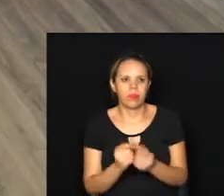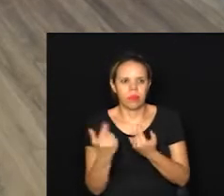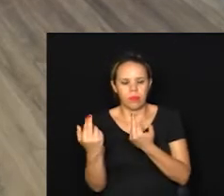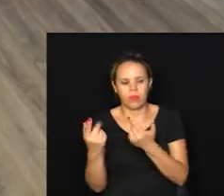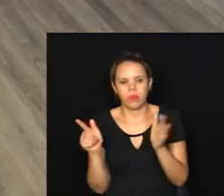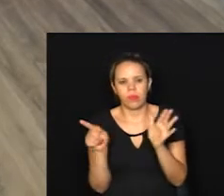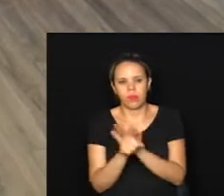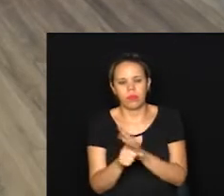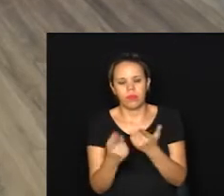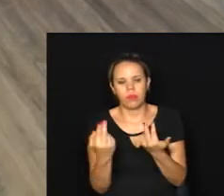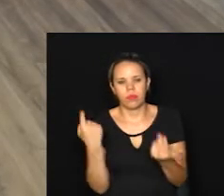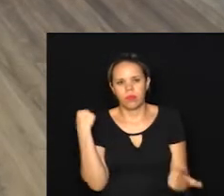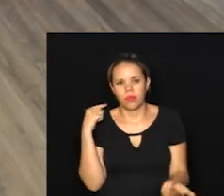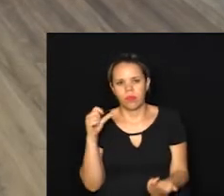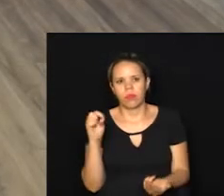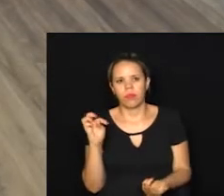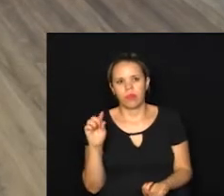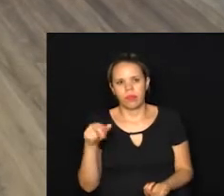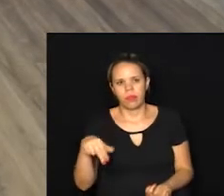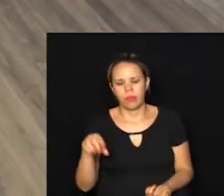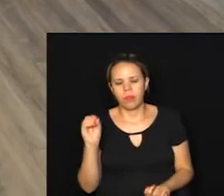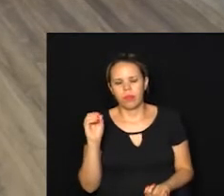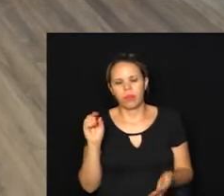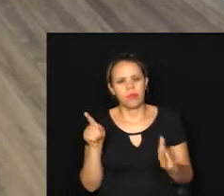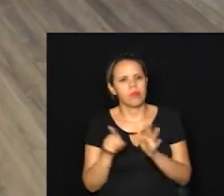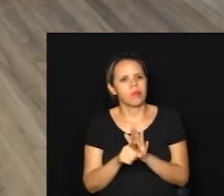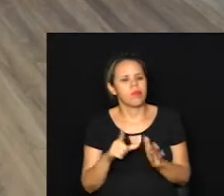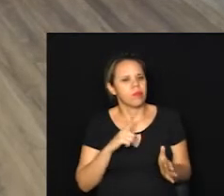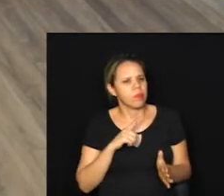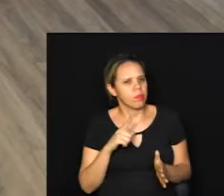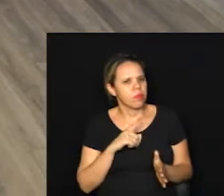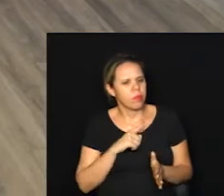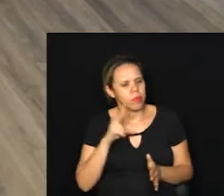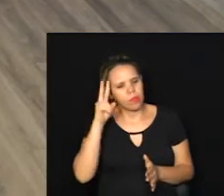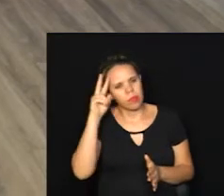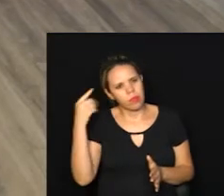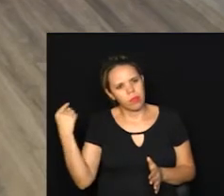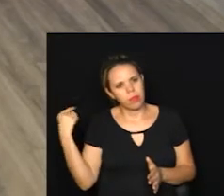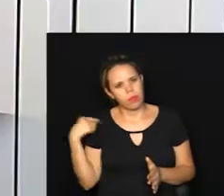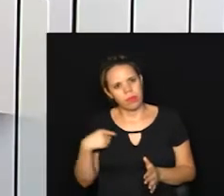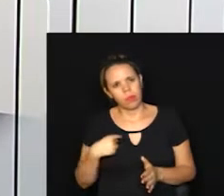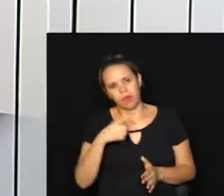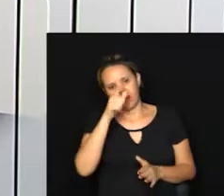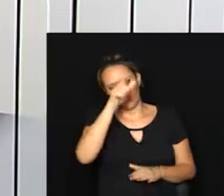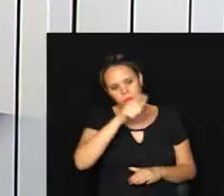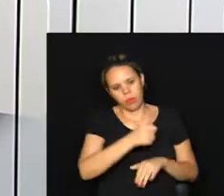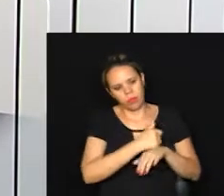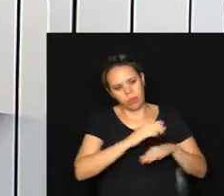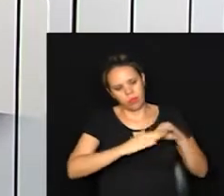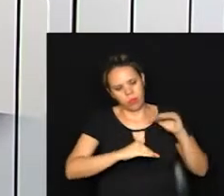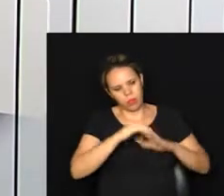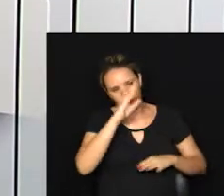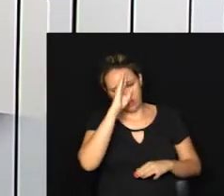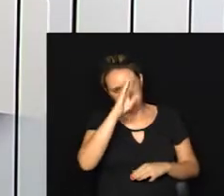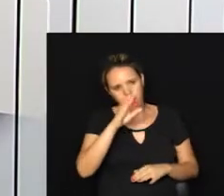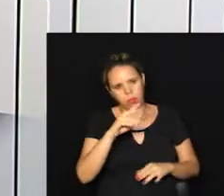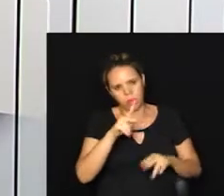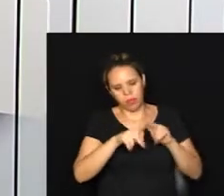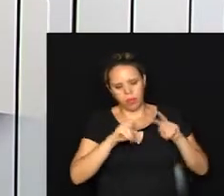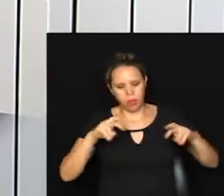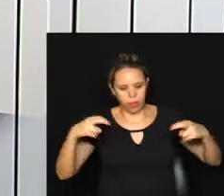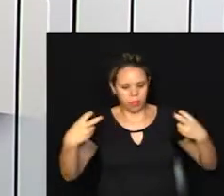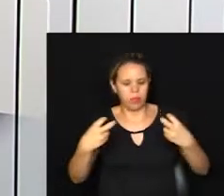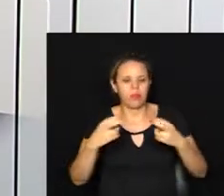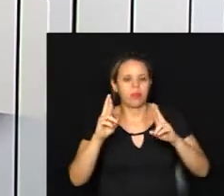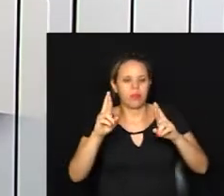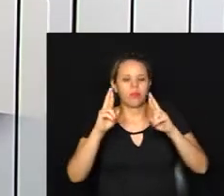ao Stefan Campineiro. Mariolane, existe aquela história do jogador principal, a torcida está aguardando